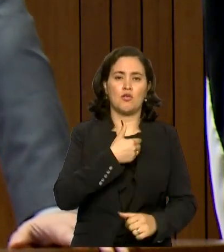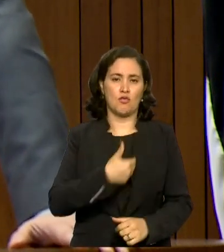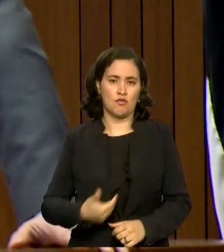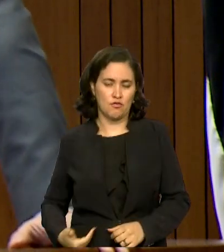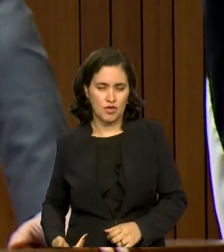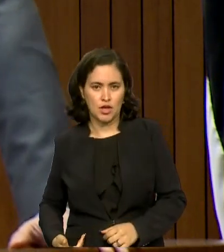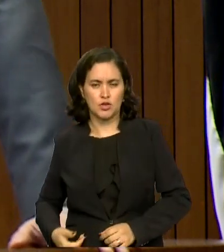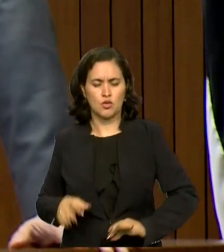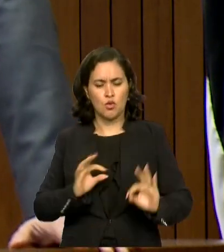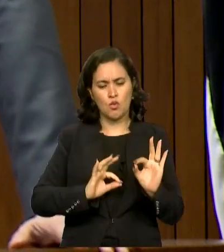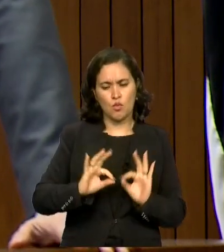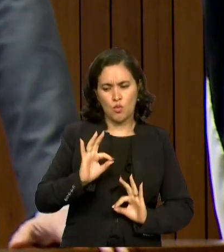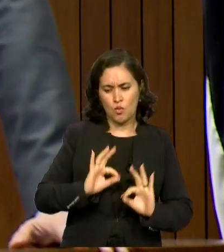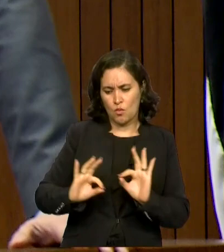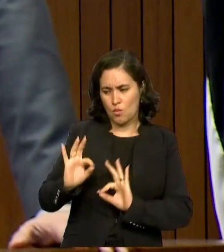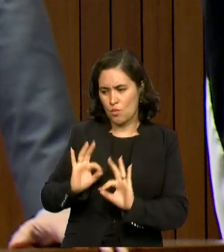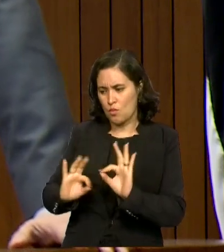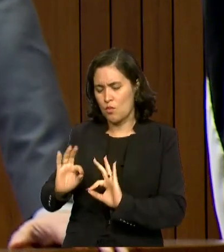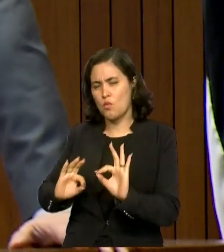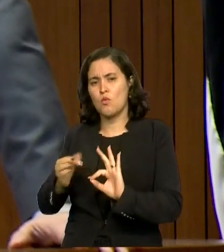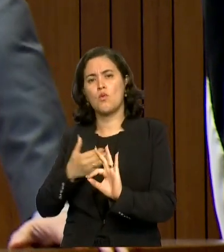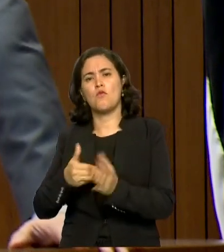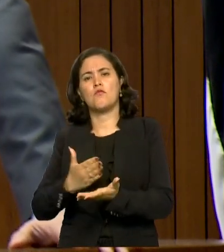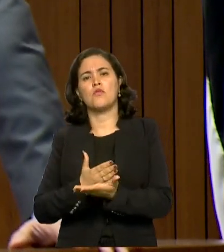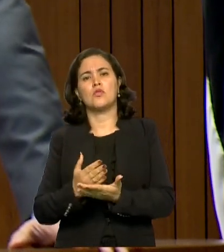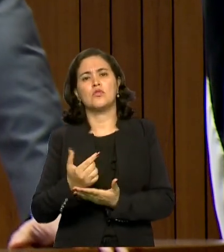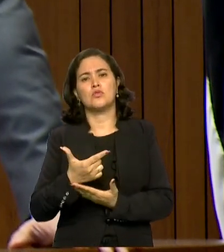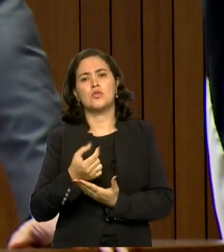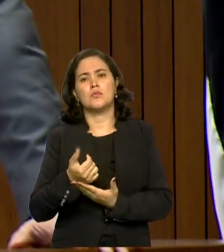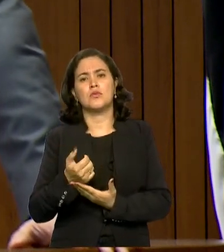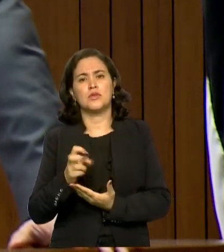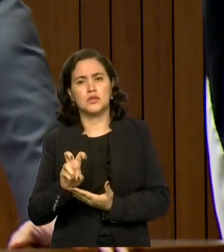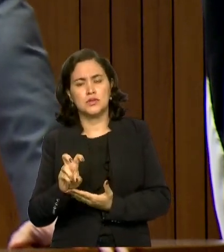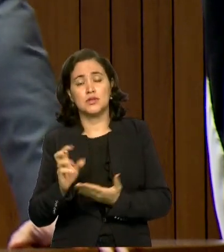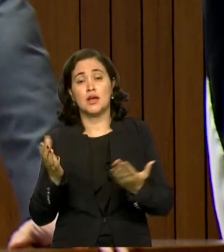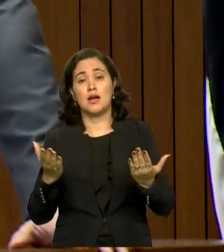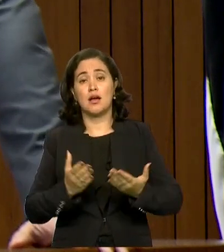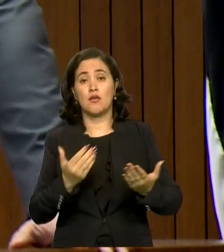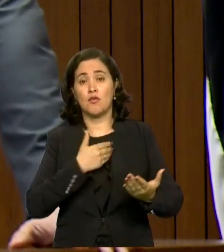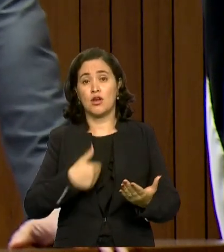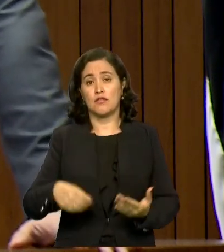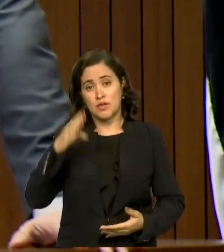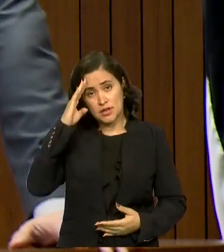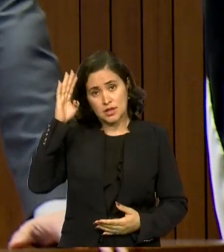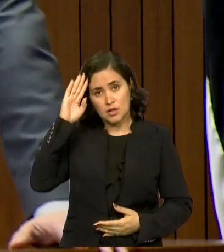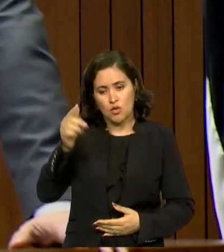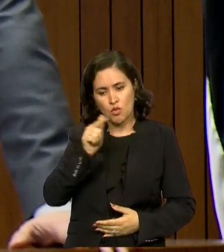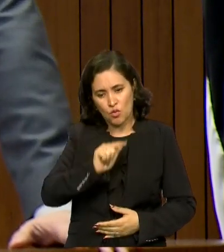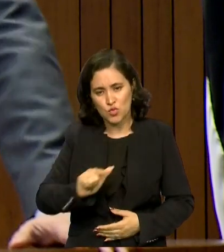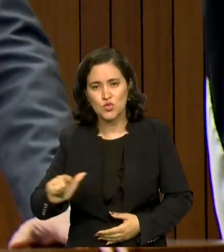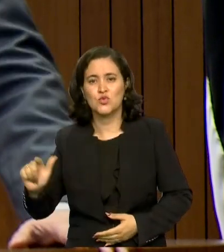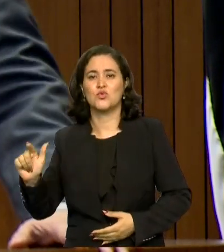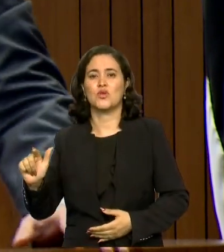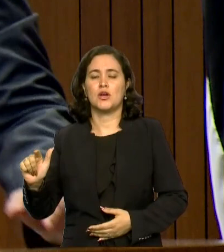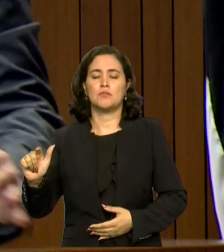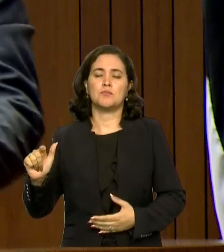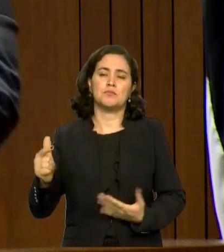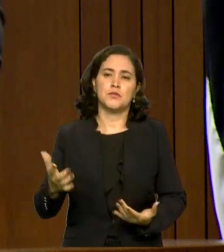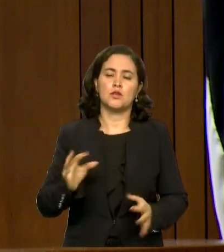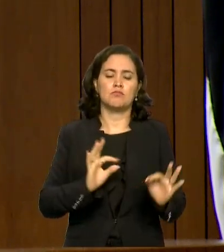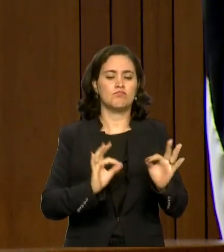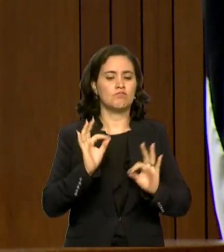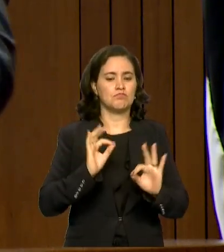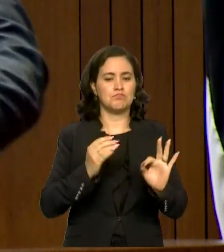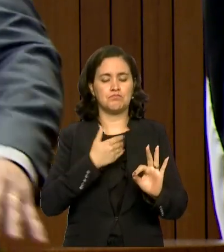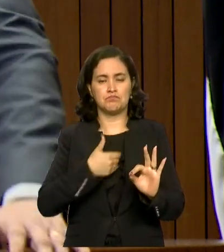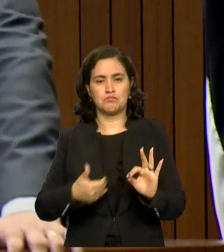em 2015 e que agora o governador Carlos Brandão tem a missão de continuar. E assumimos essa missão de construir esse governo, mas